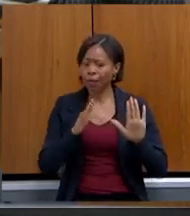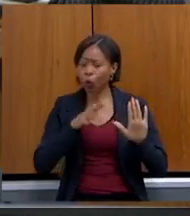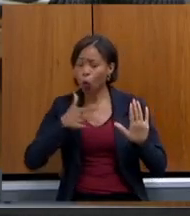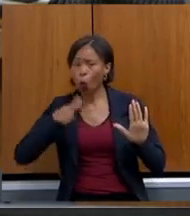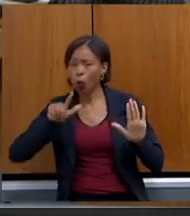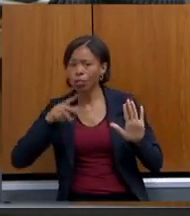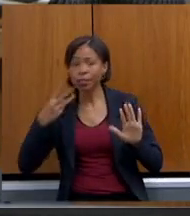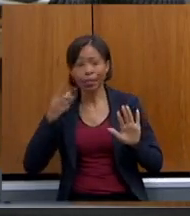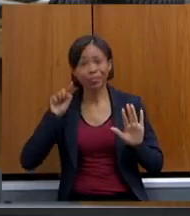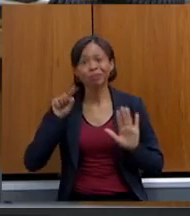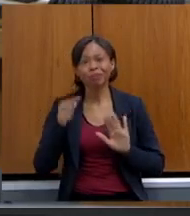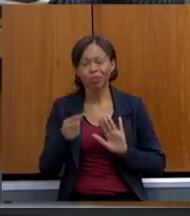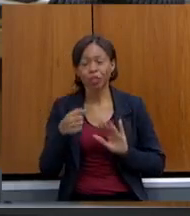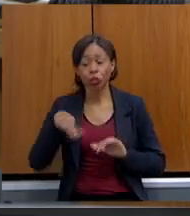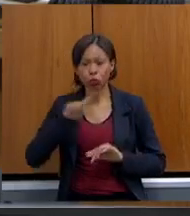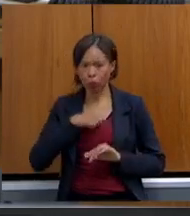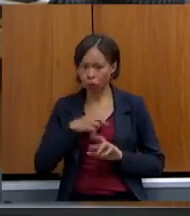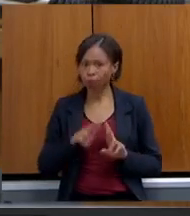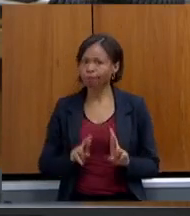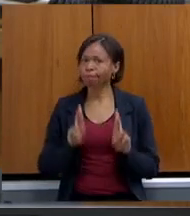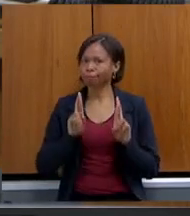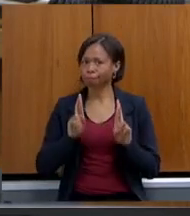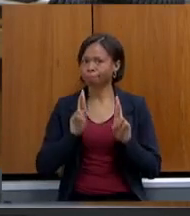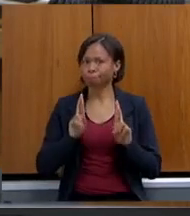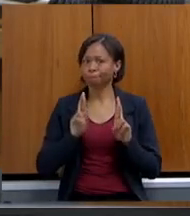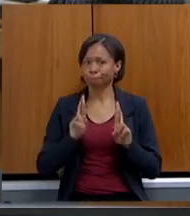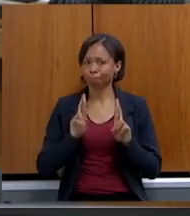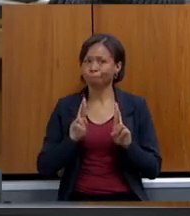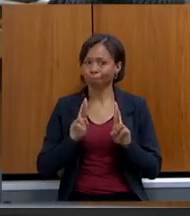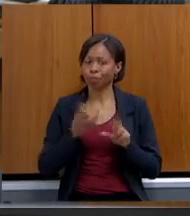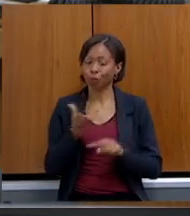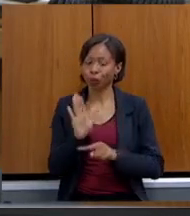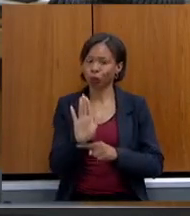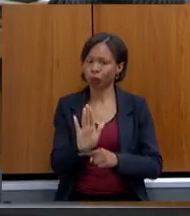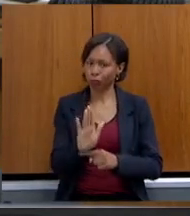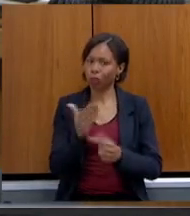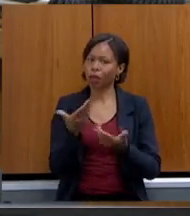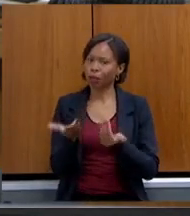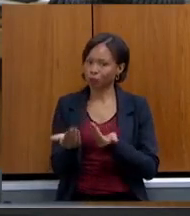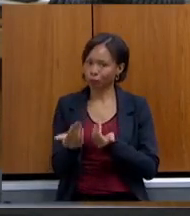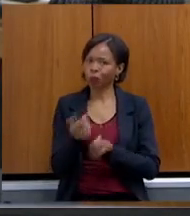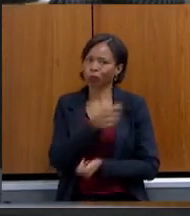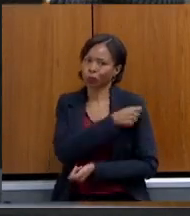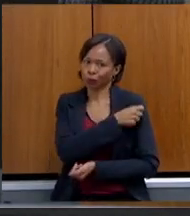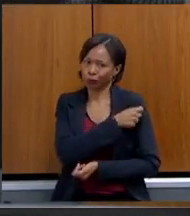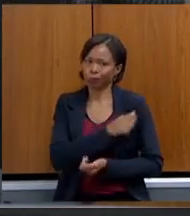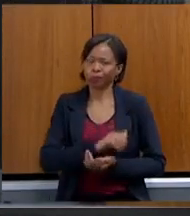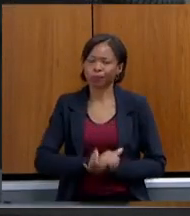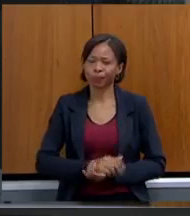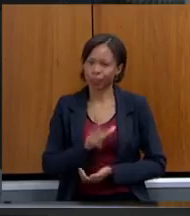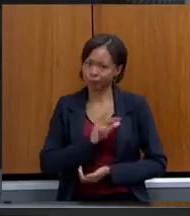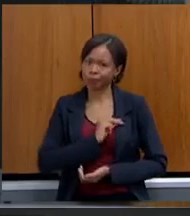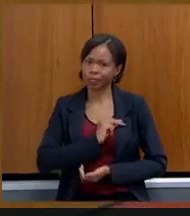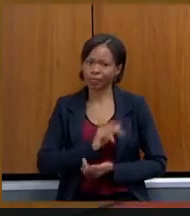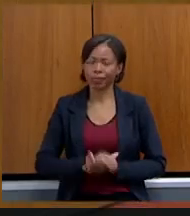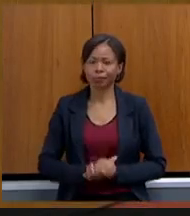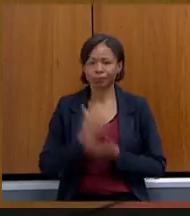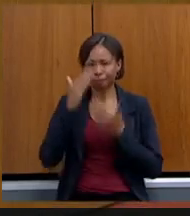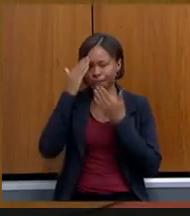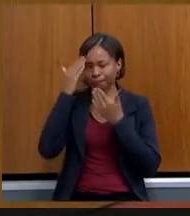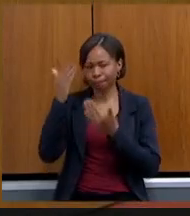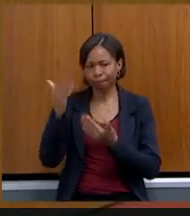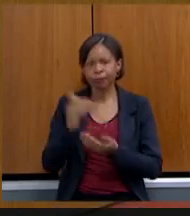responsabilidade e com a certeza que a gente tava parando esse jovem no momento em que ele merece muito obrigada obrigada